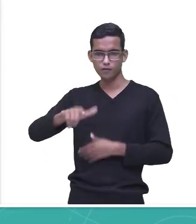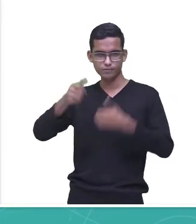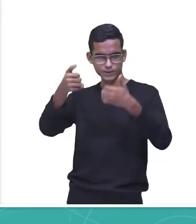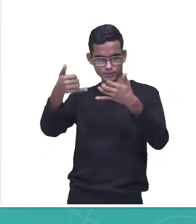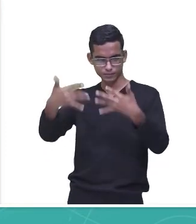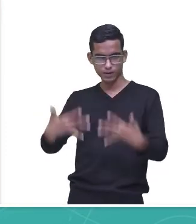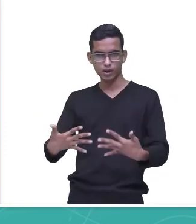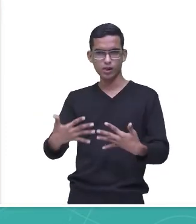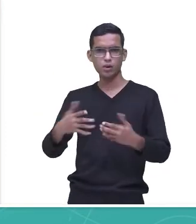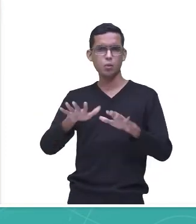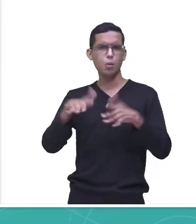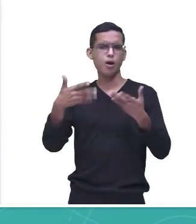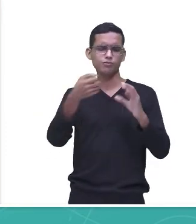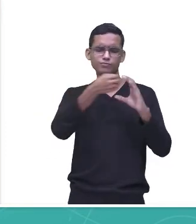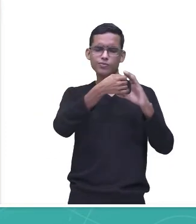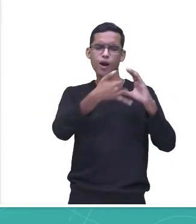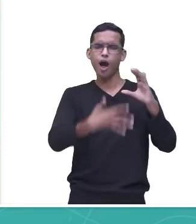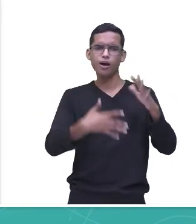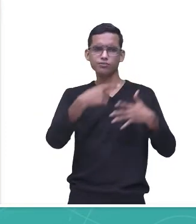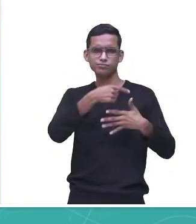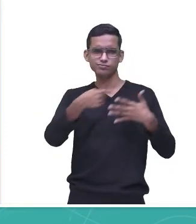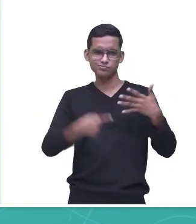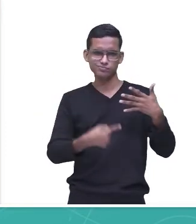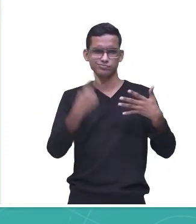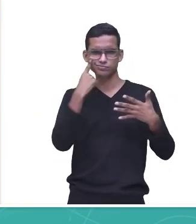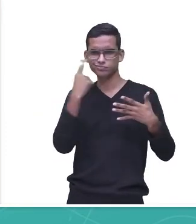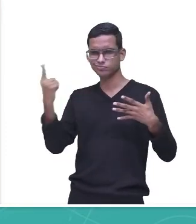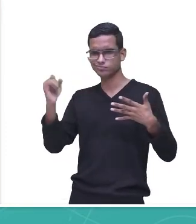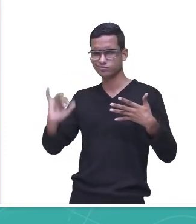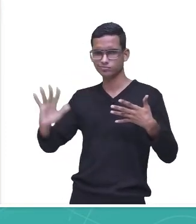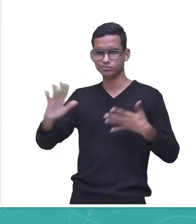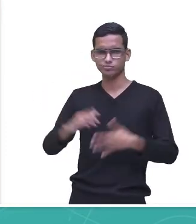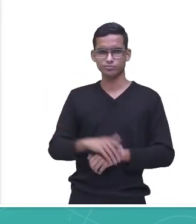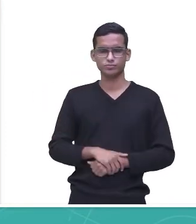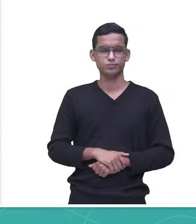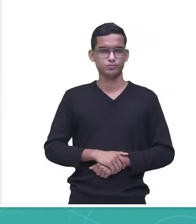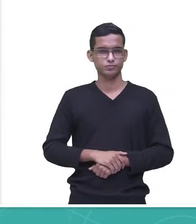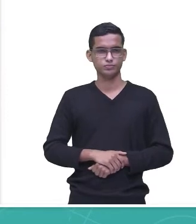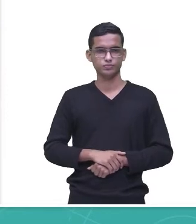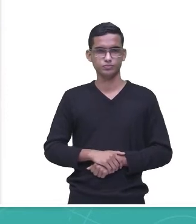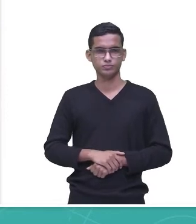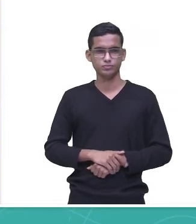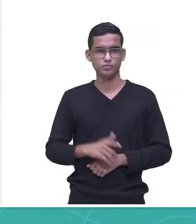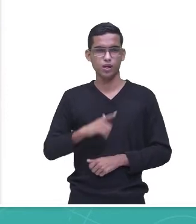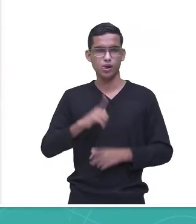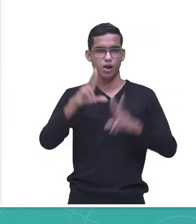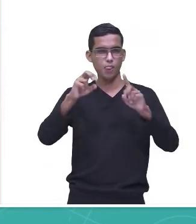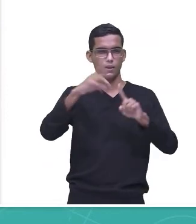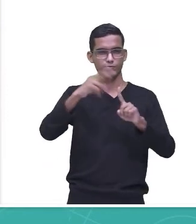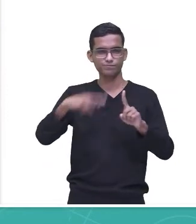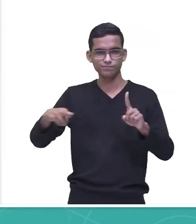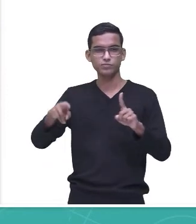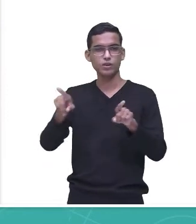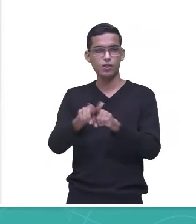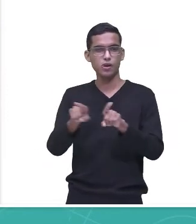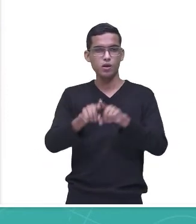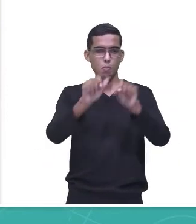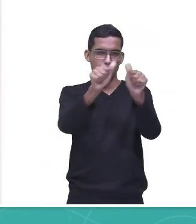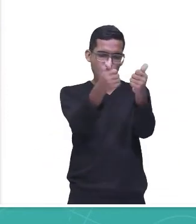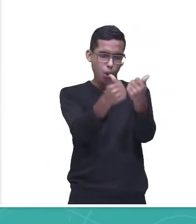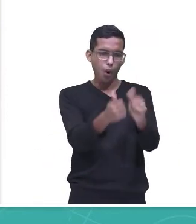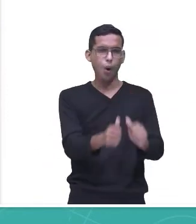as características da arquitetura gótica. Bem, temas religiosos, arte monumental e suntuosa,